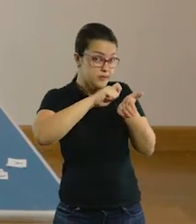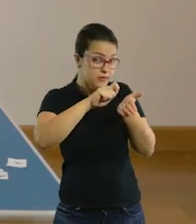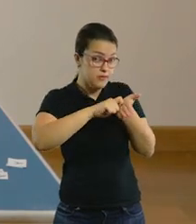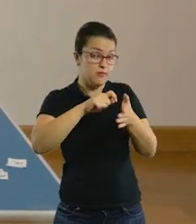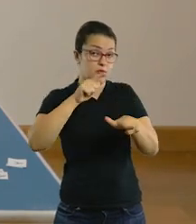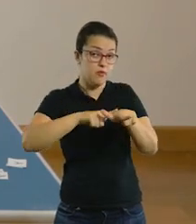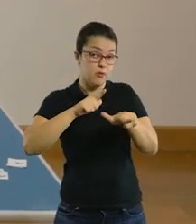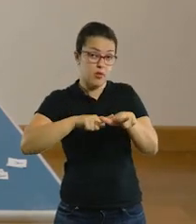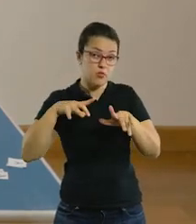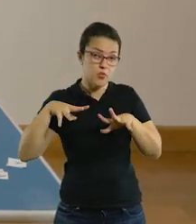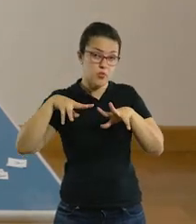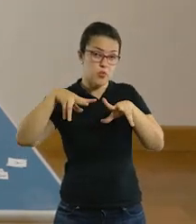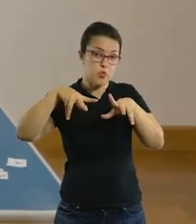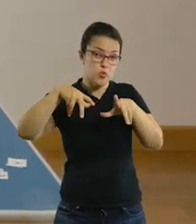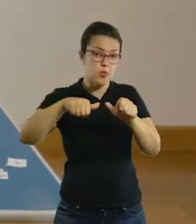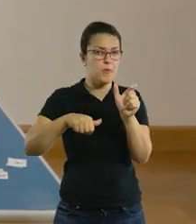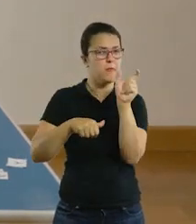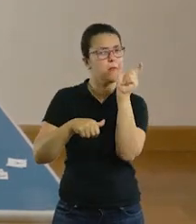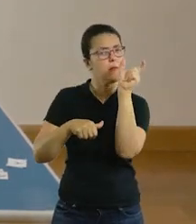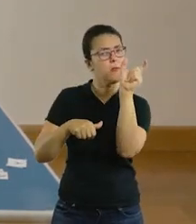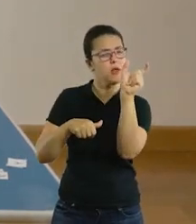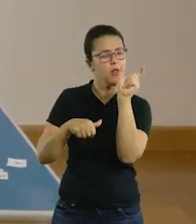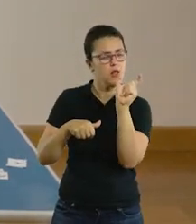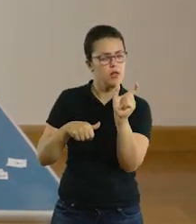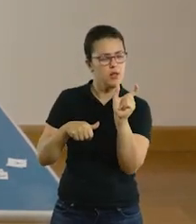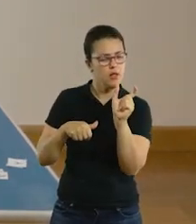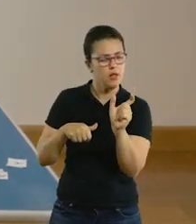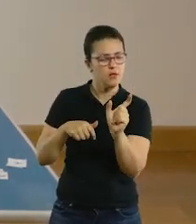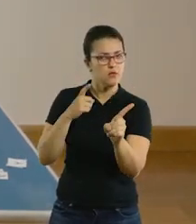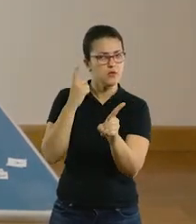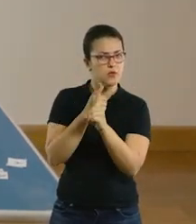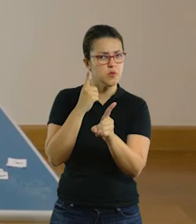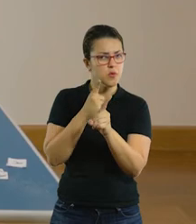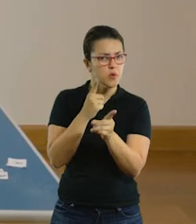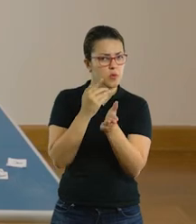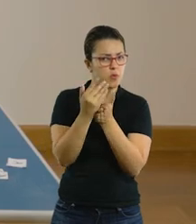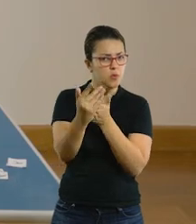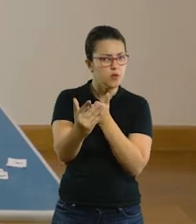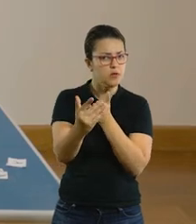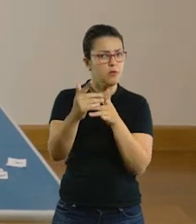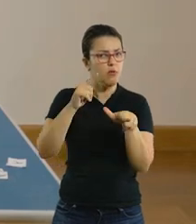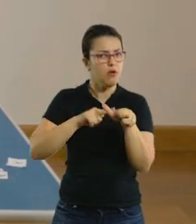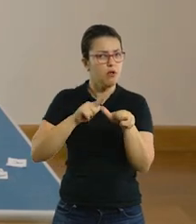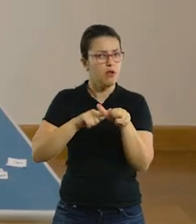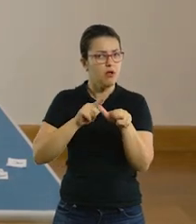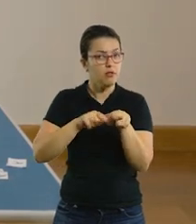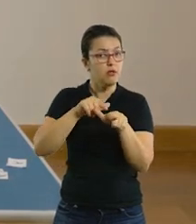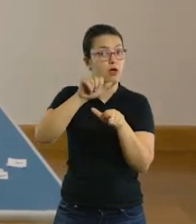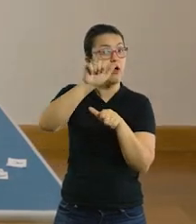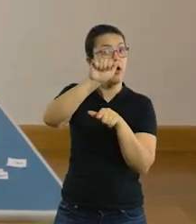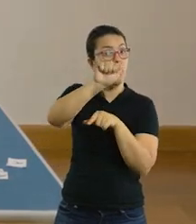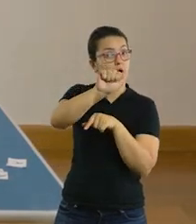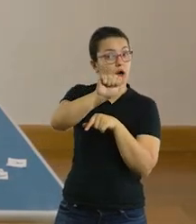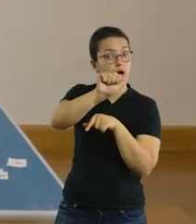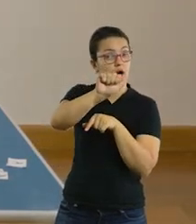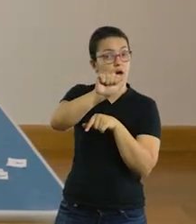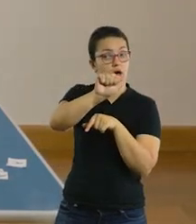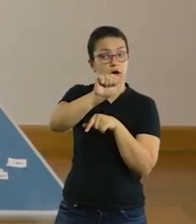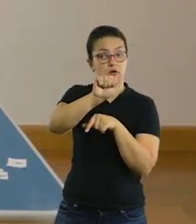escreva com letras móveis todas as palavras que você encontrar no poema que comecem com